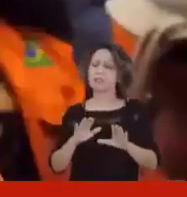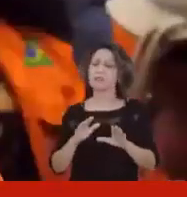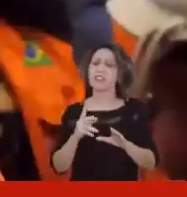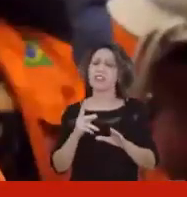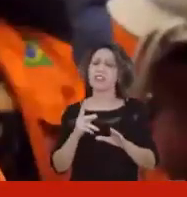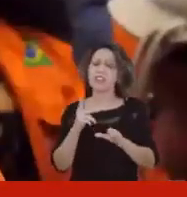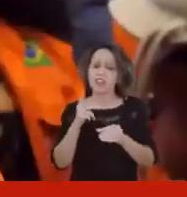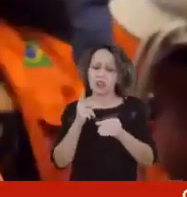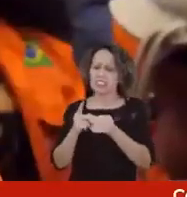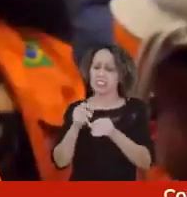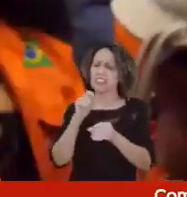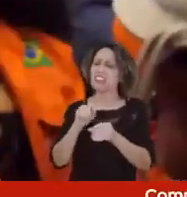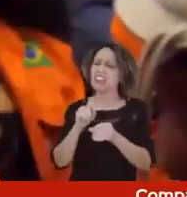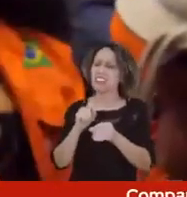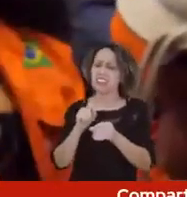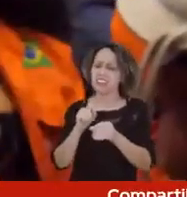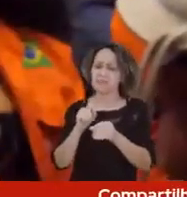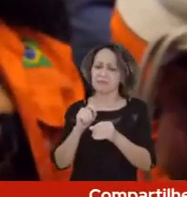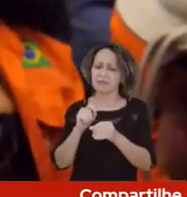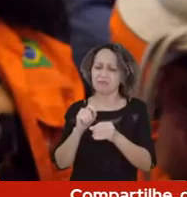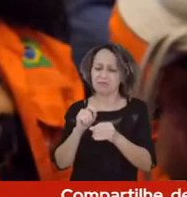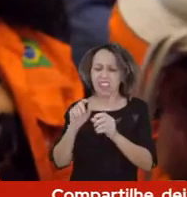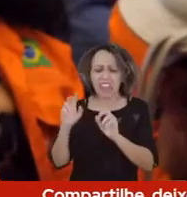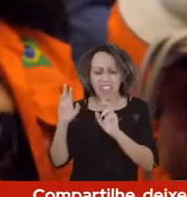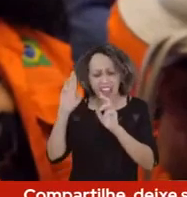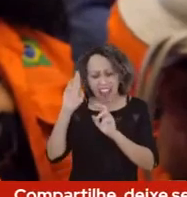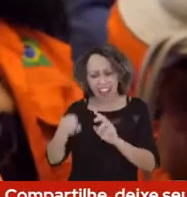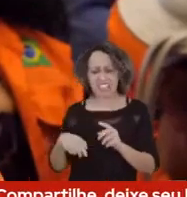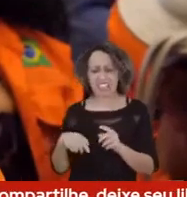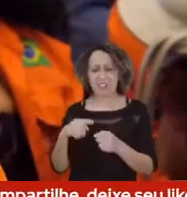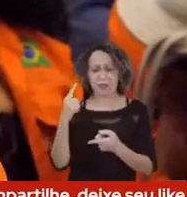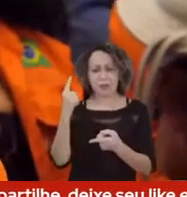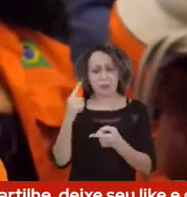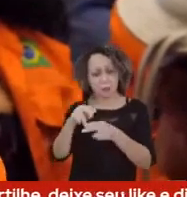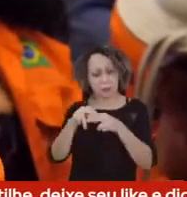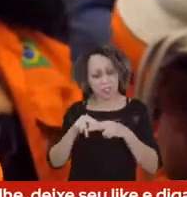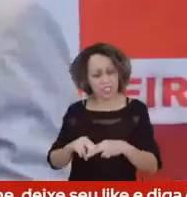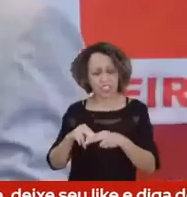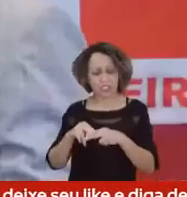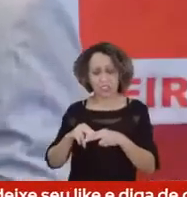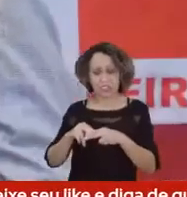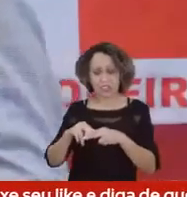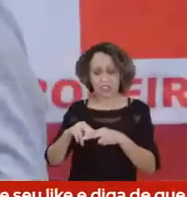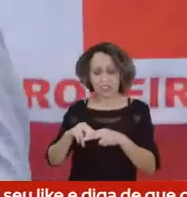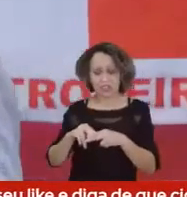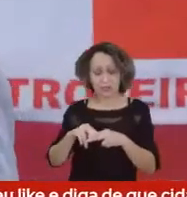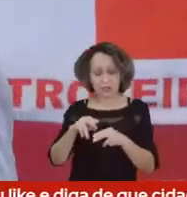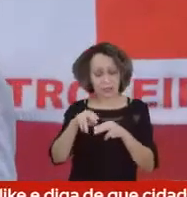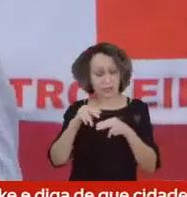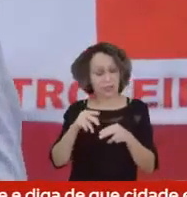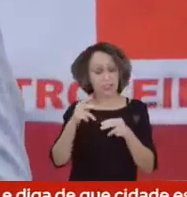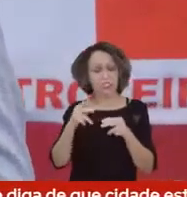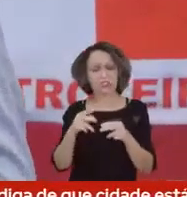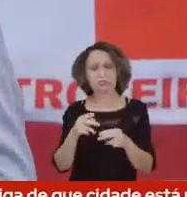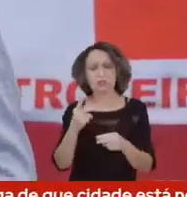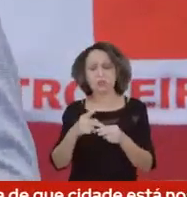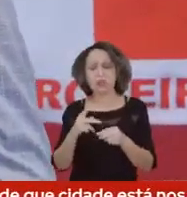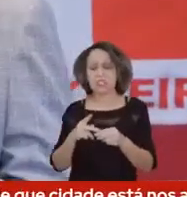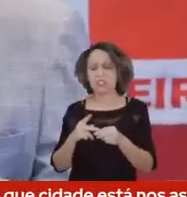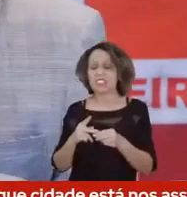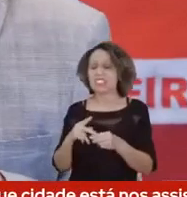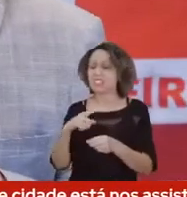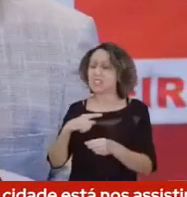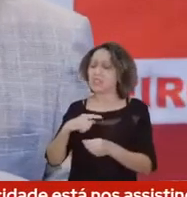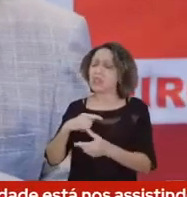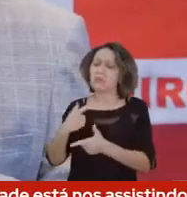quase todos os países do mundo. E se a gente não contar essas histórias para o